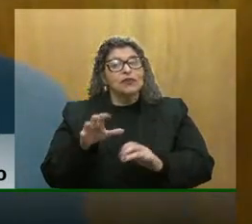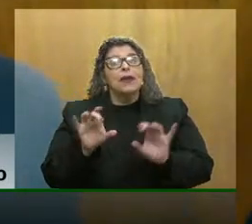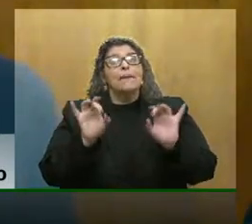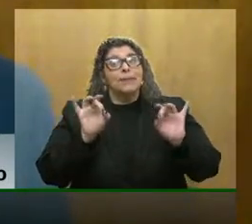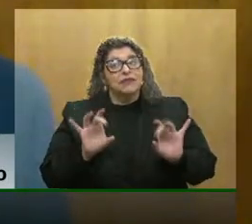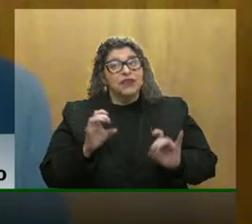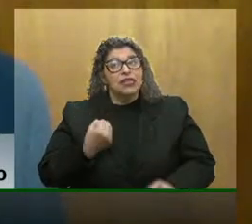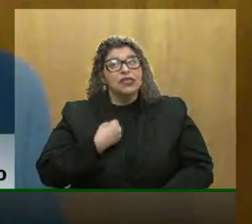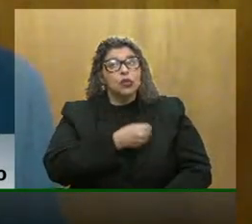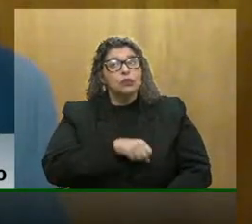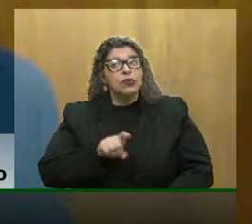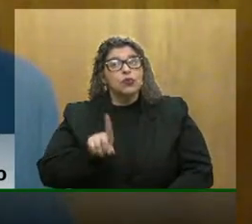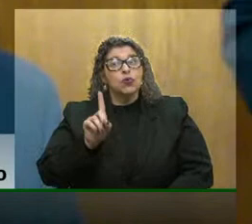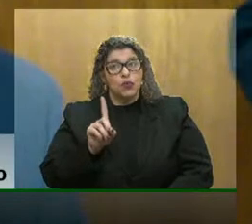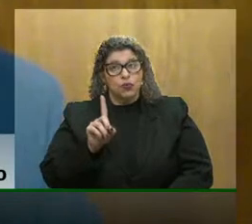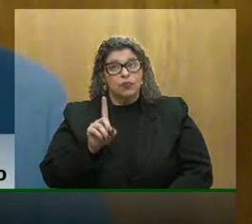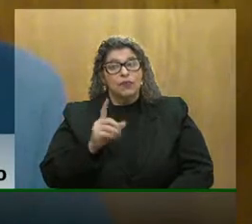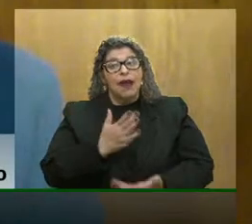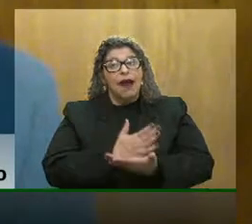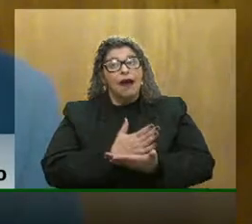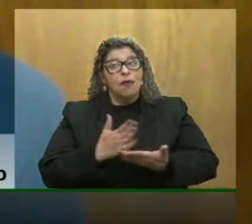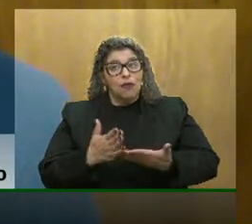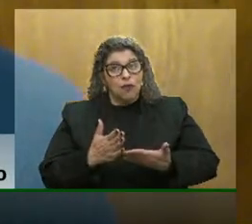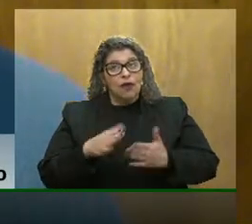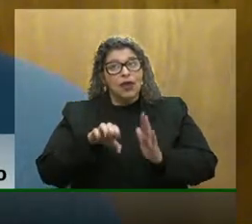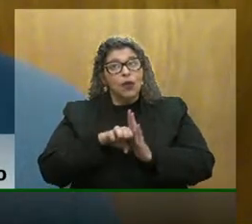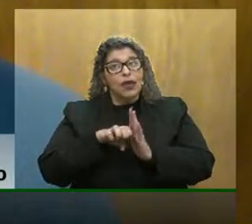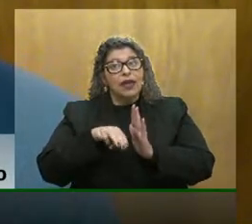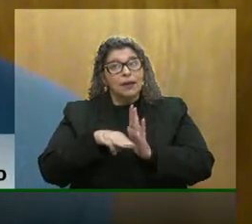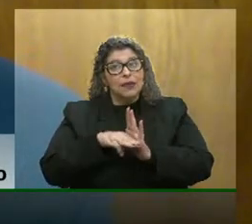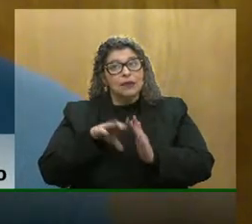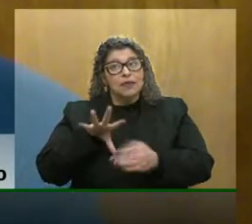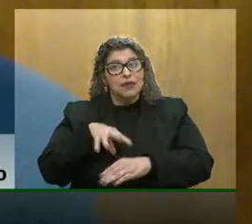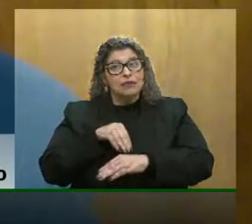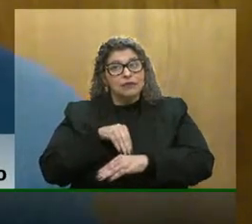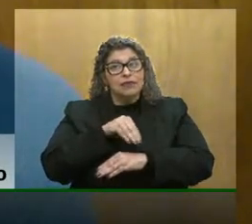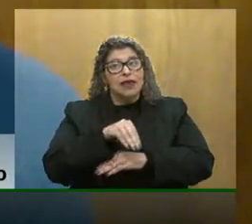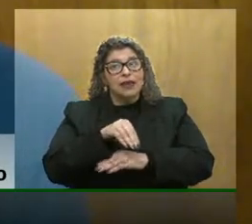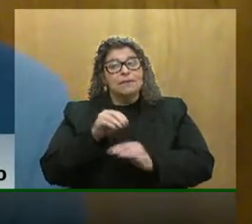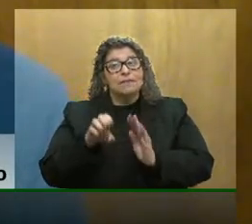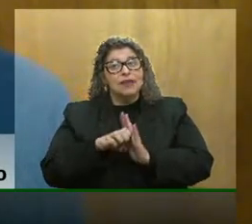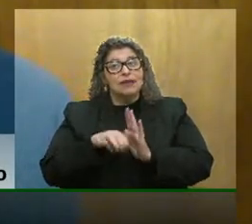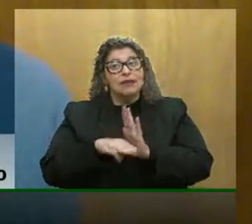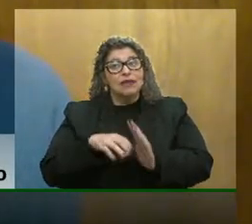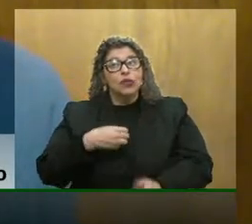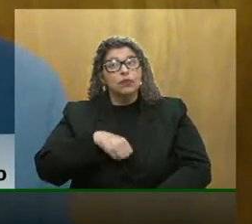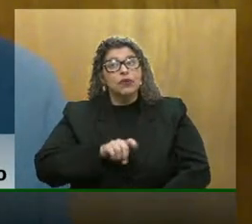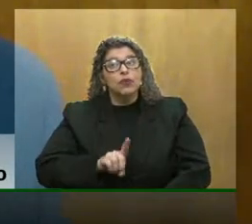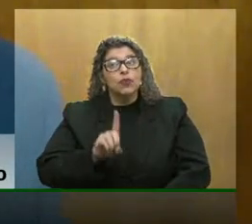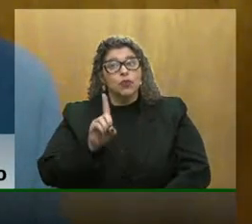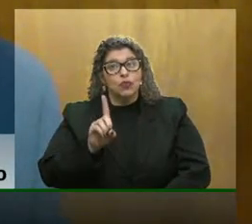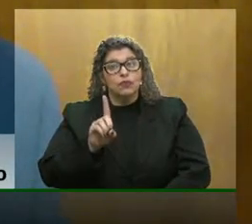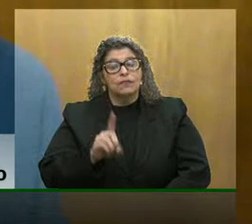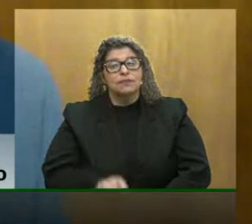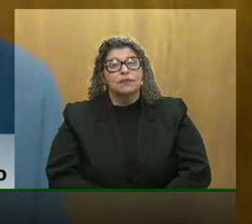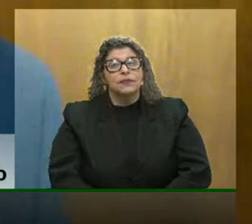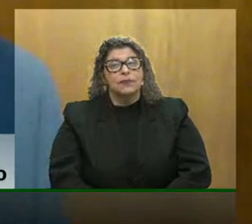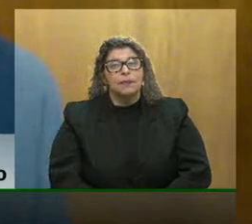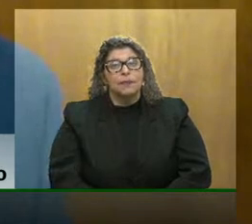número 1. Passamos, então, ao encaminhamento da emenda de número 1.